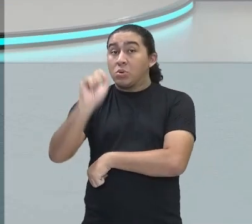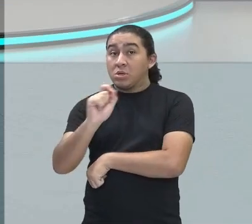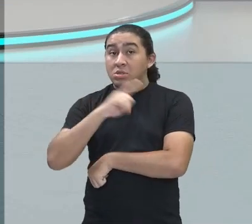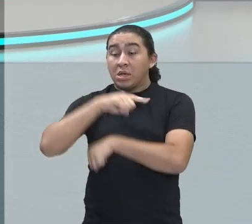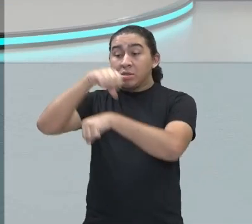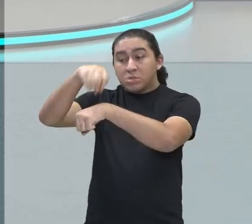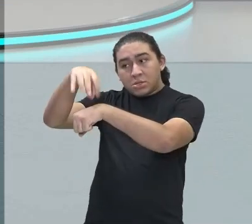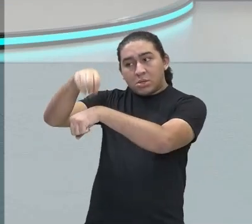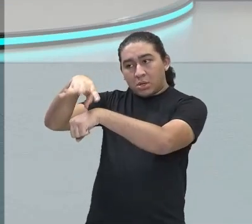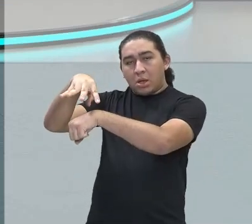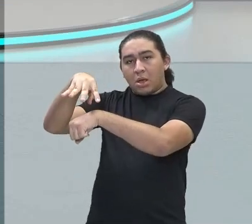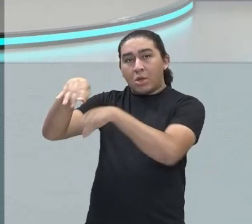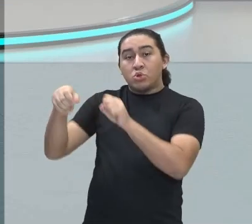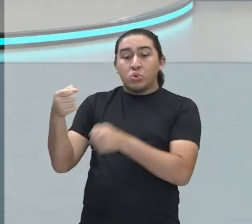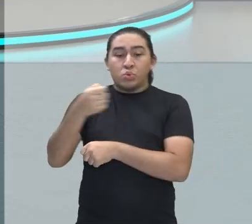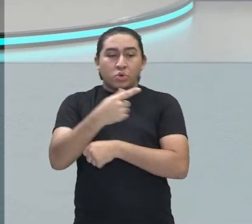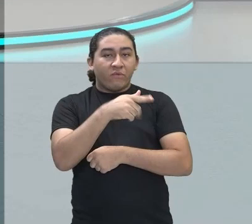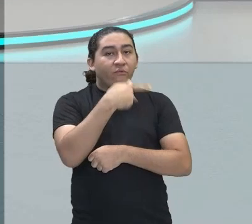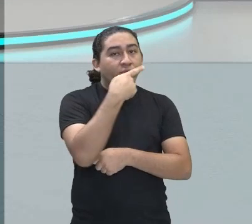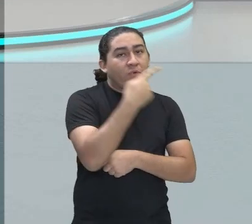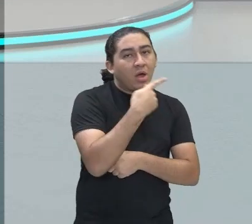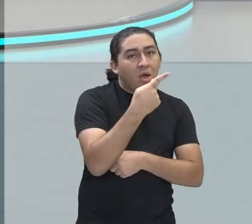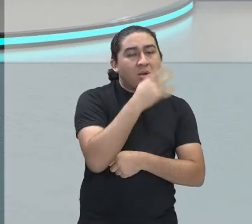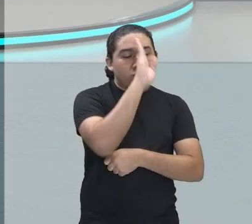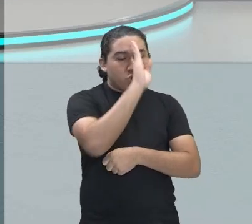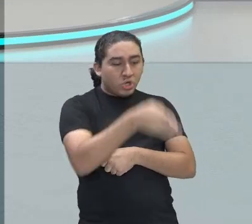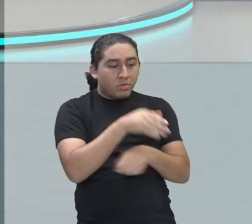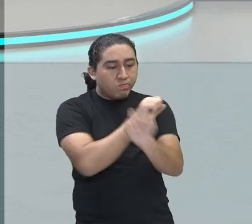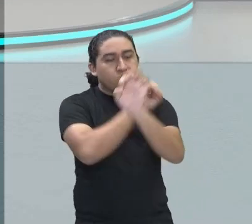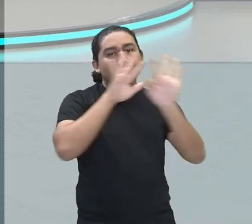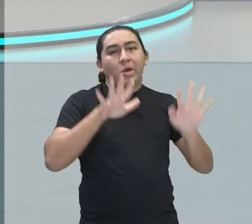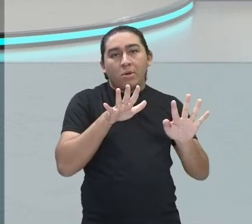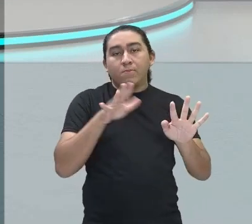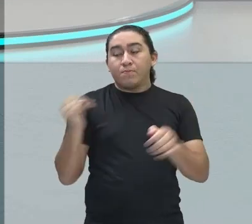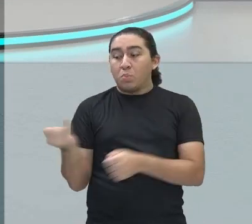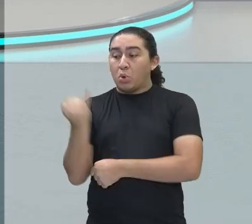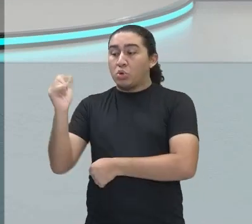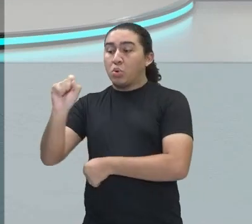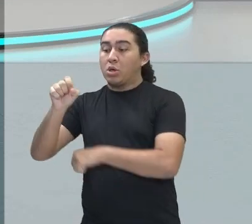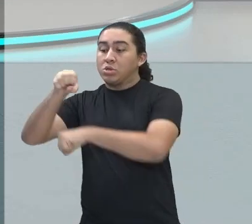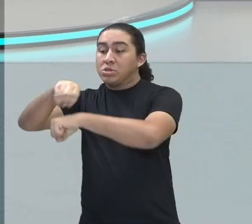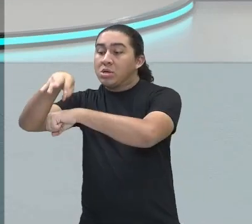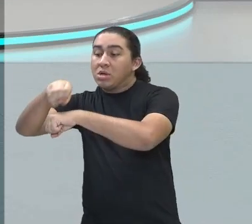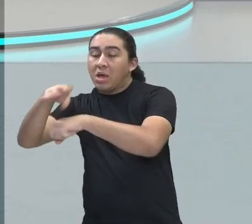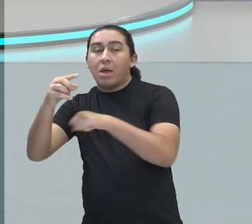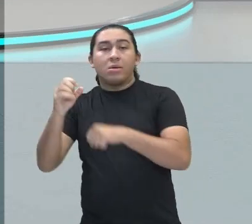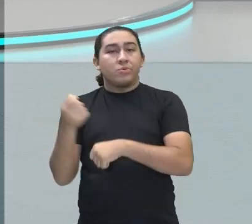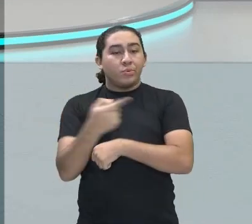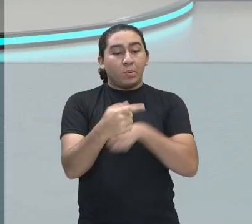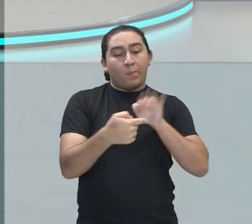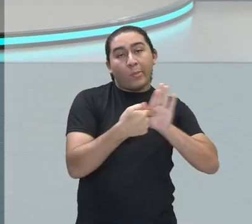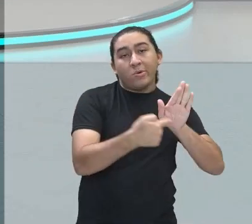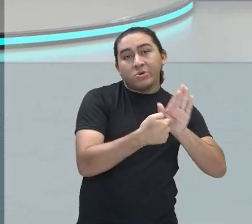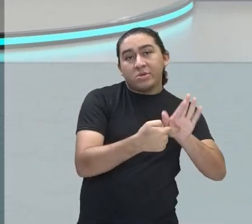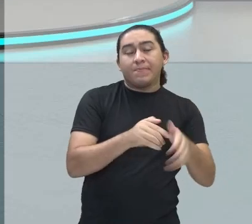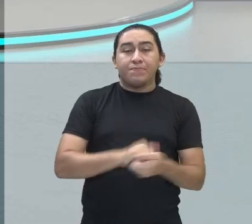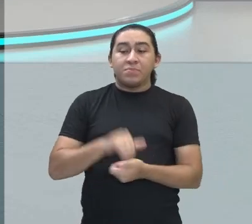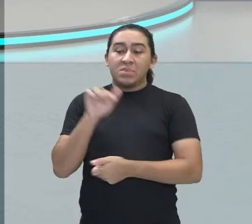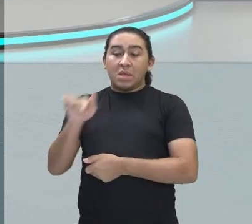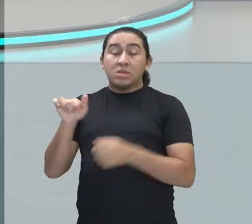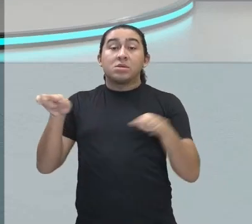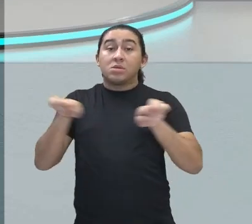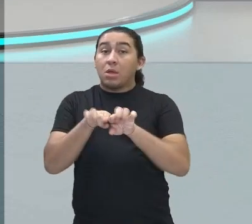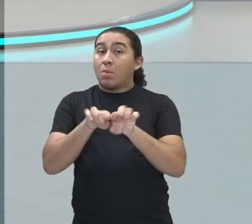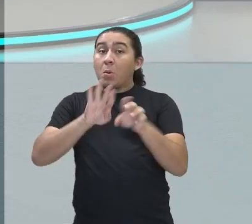sugerir do que falar abertamente. É mais importante sugerir do que mostrar. Isso remete também